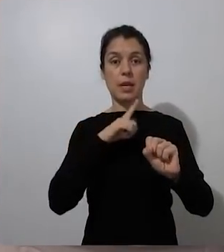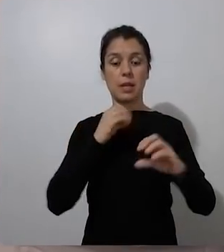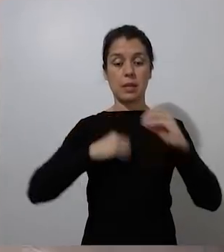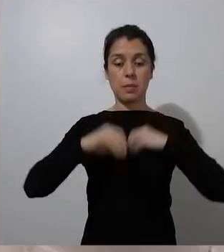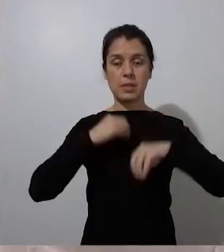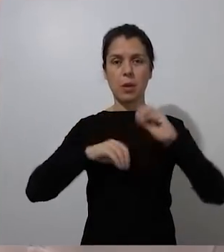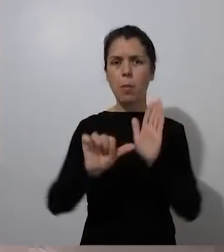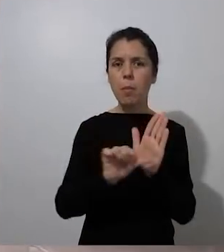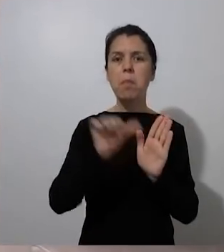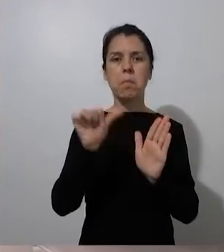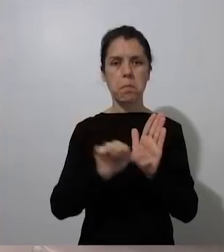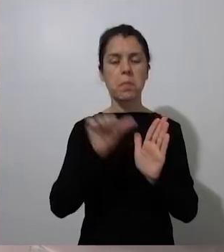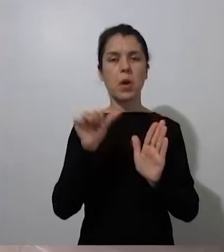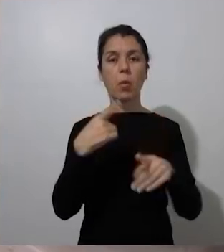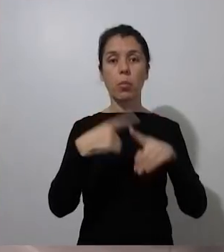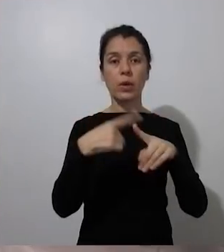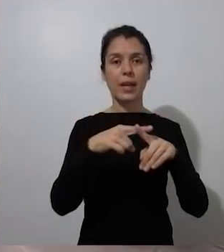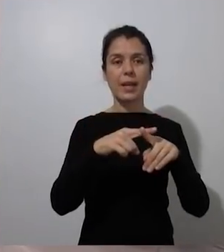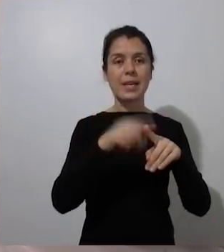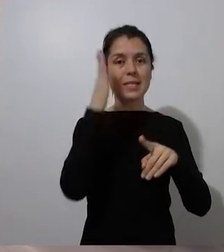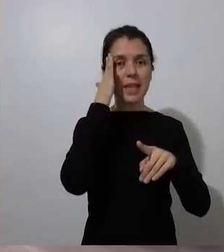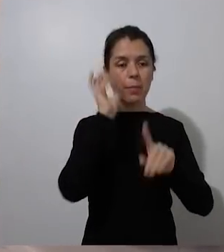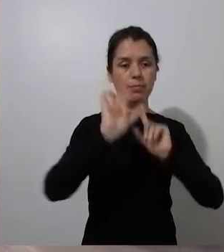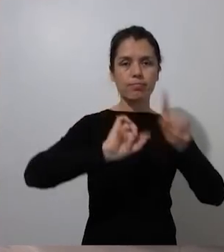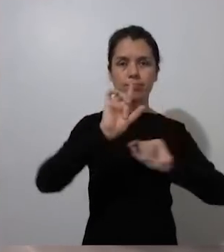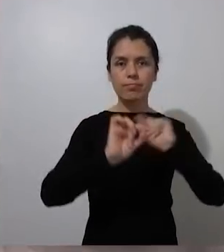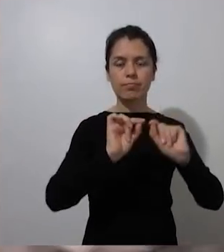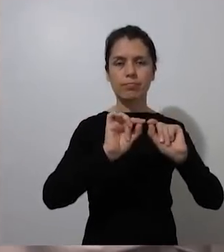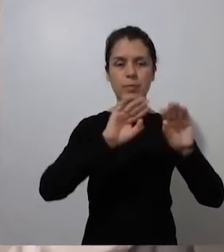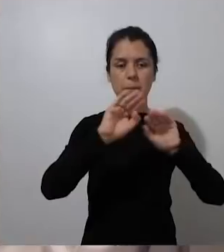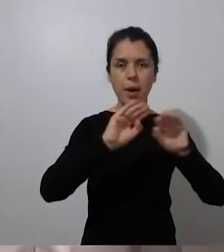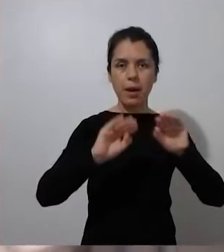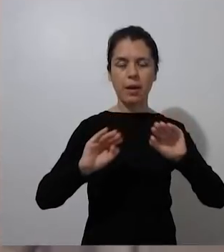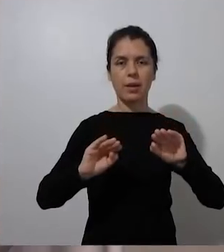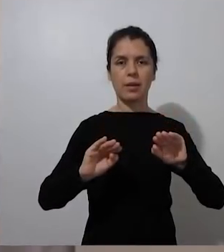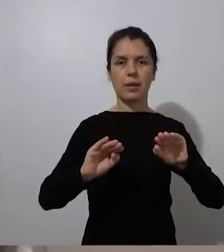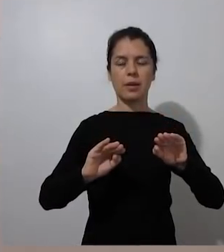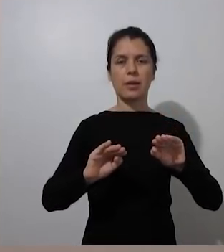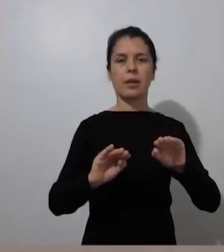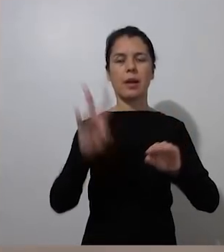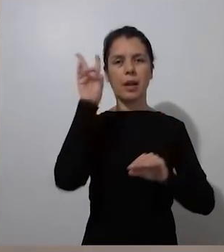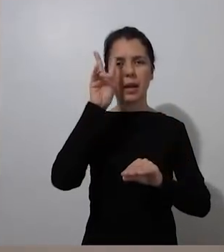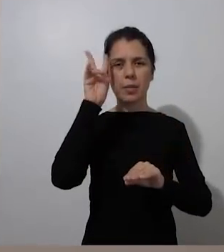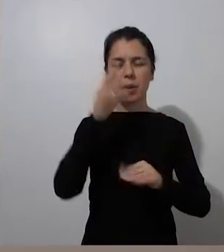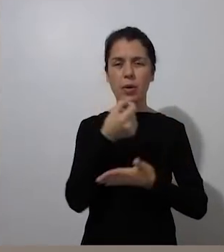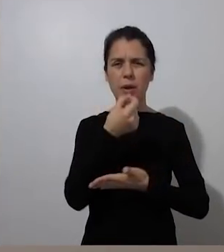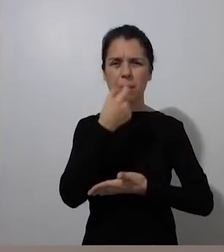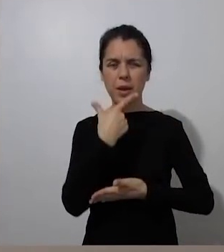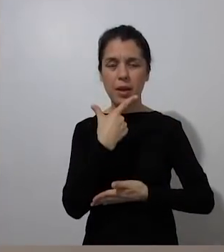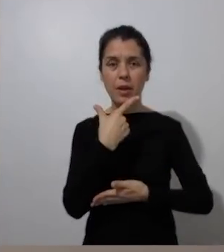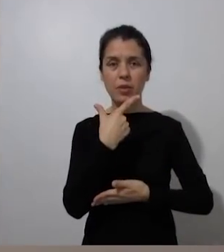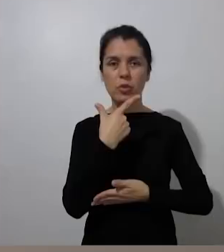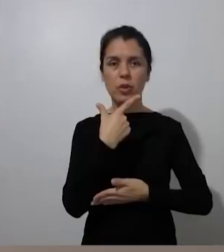da depressão, mas são um dos melhores, porque como ele é seletivo, então vamos entender aqui, voltar, né? Lembra?